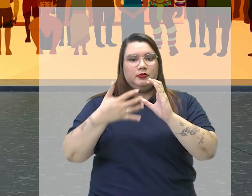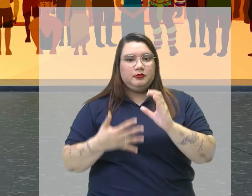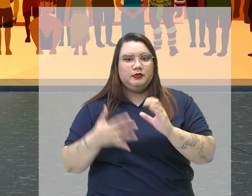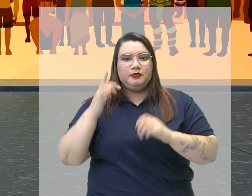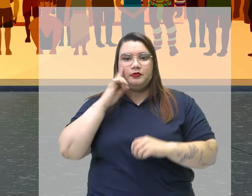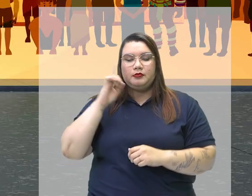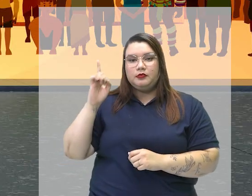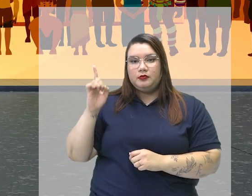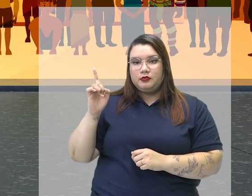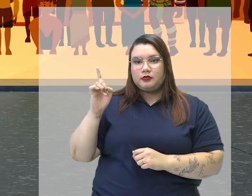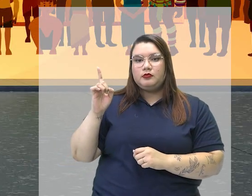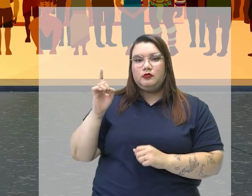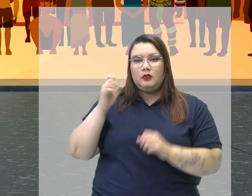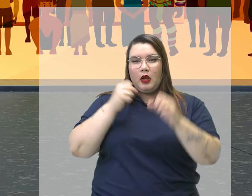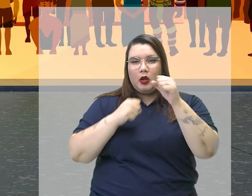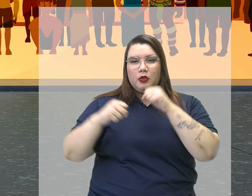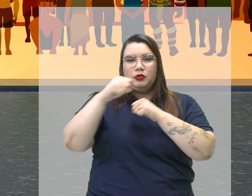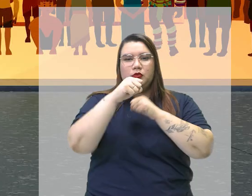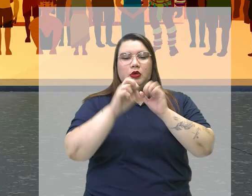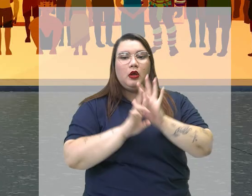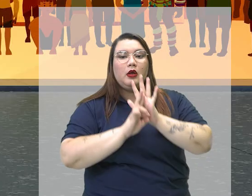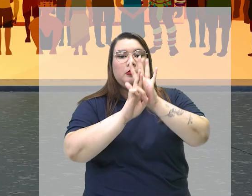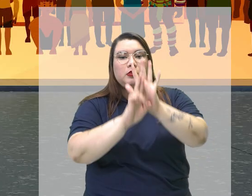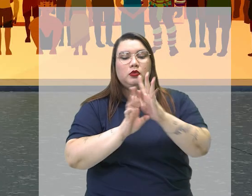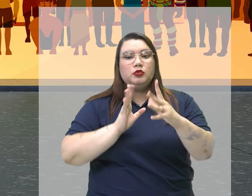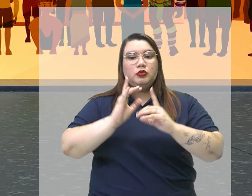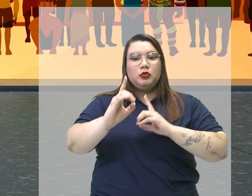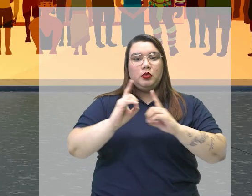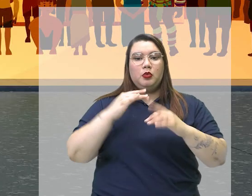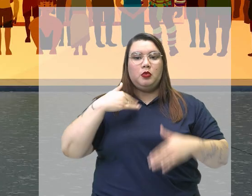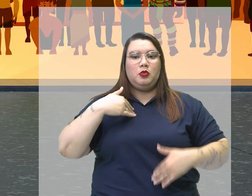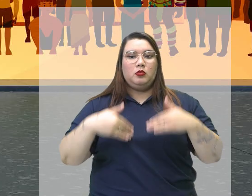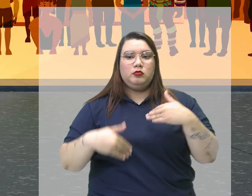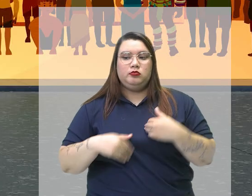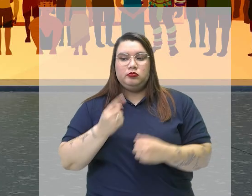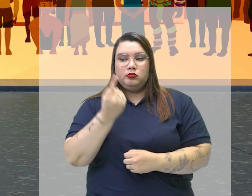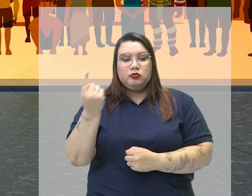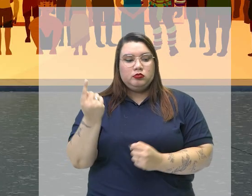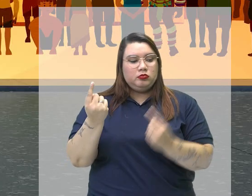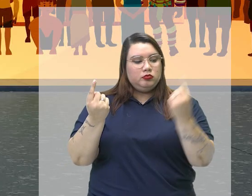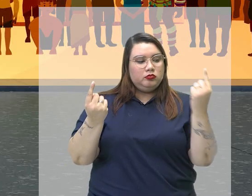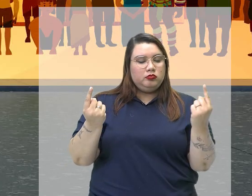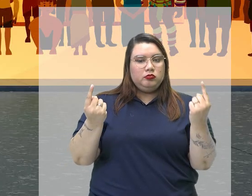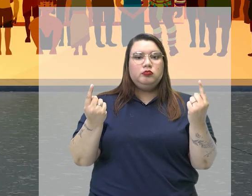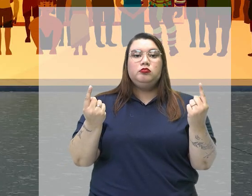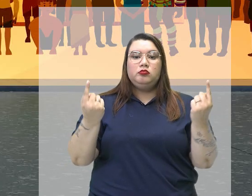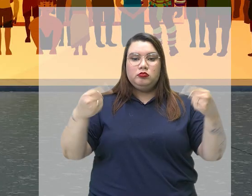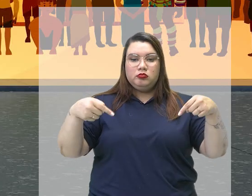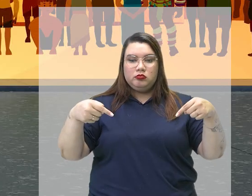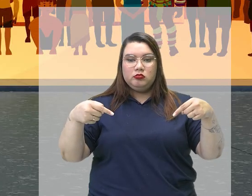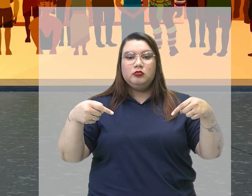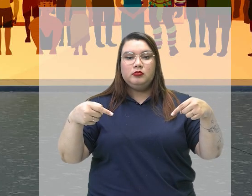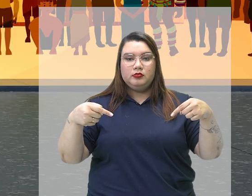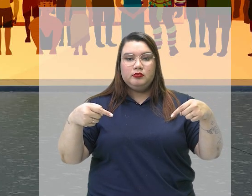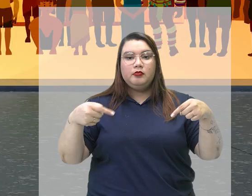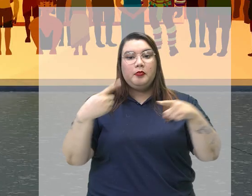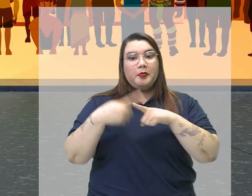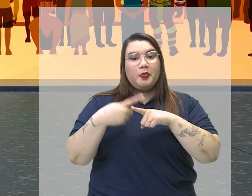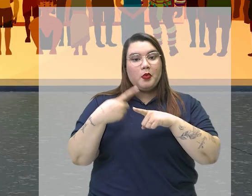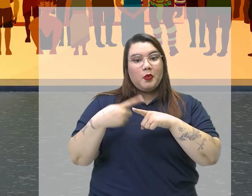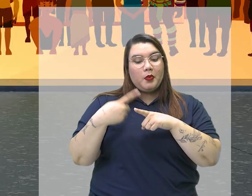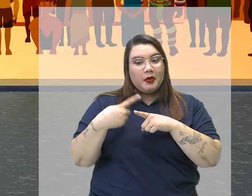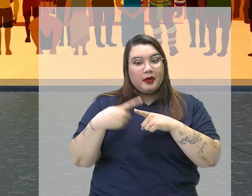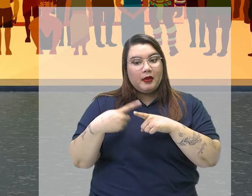outras características. Olha só, as lutas representam um diálogo corporal entre o eu e o